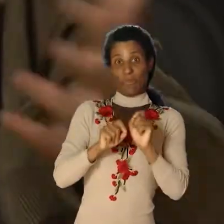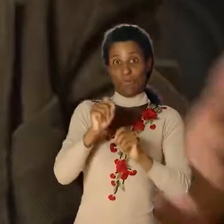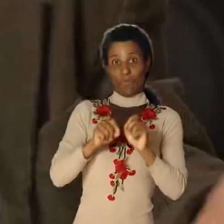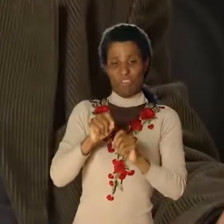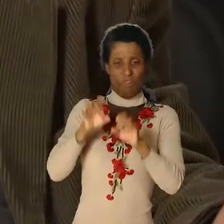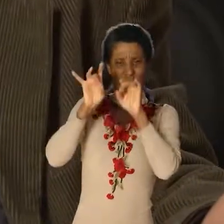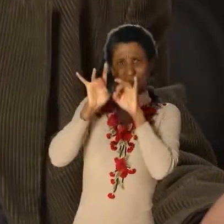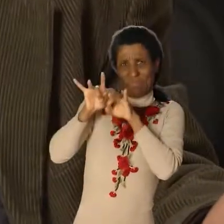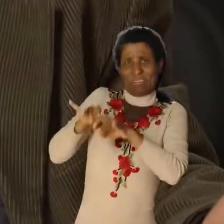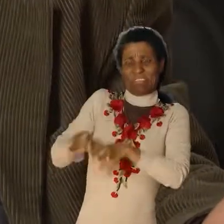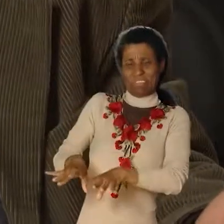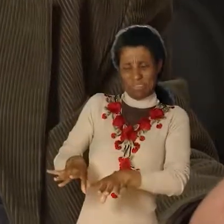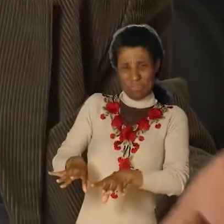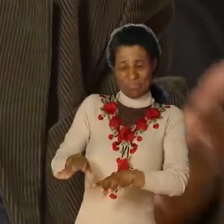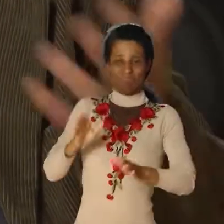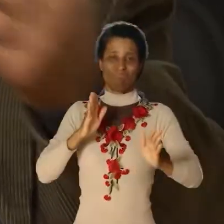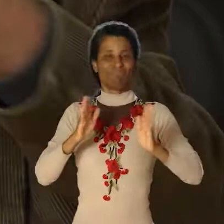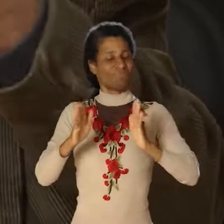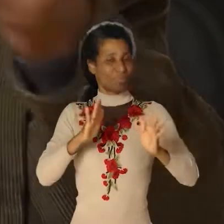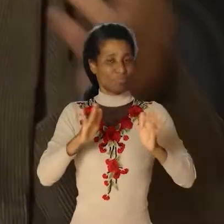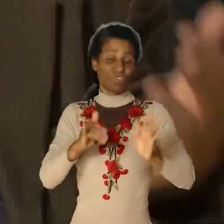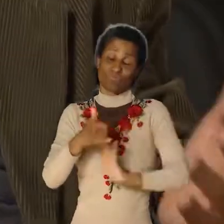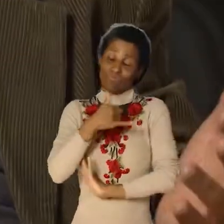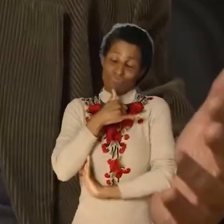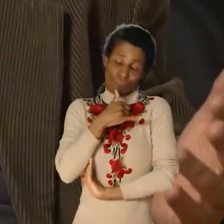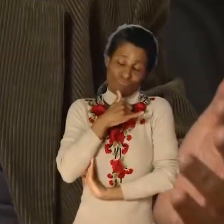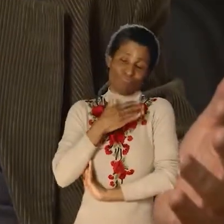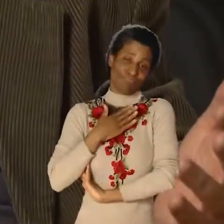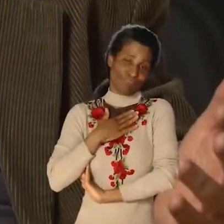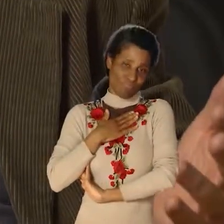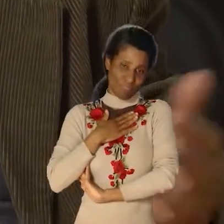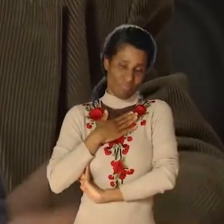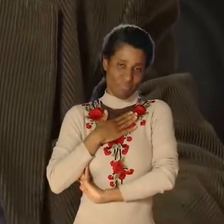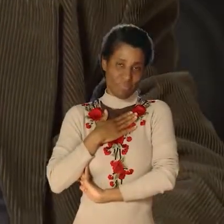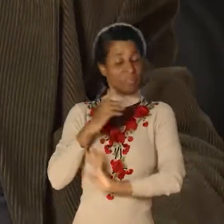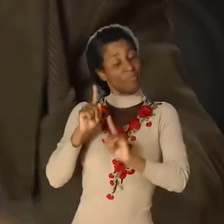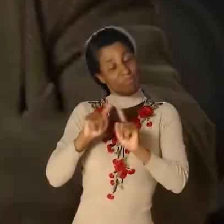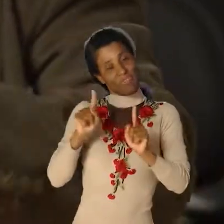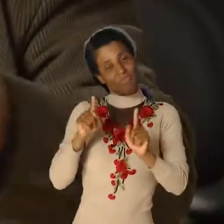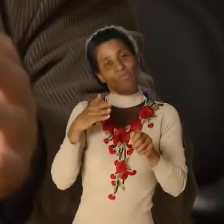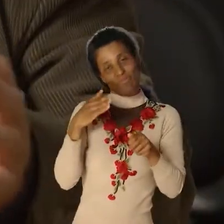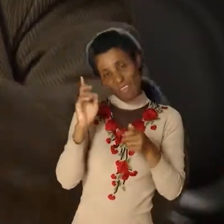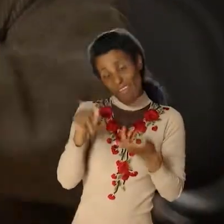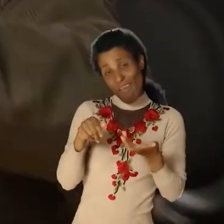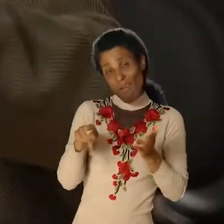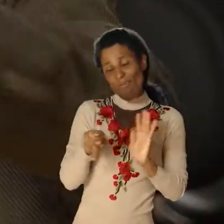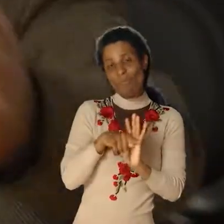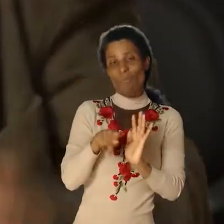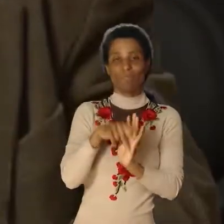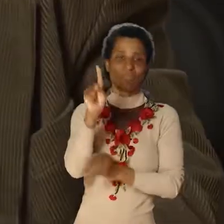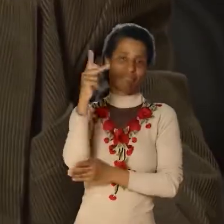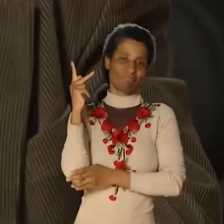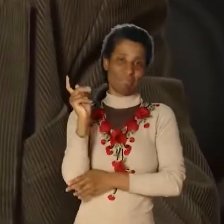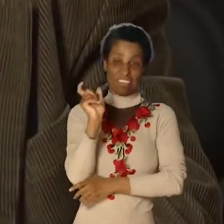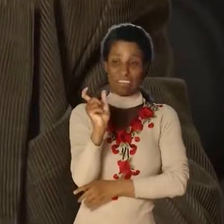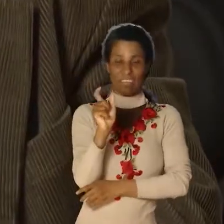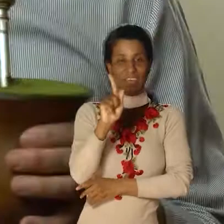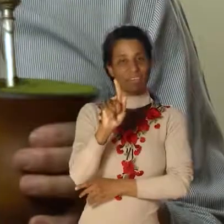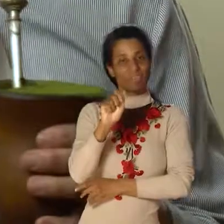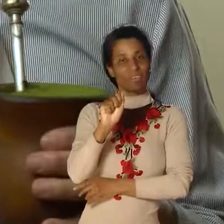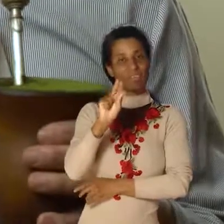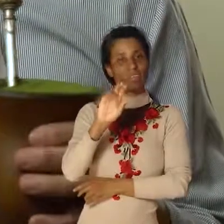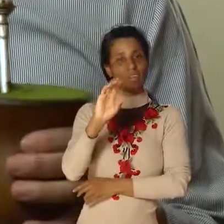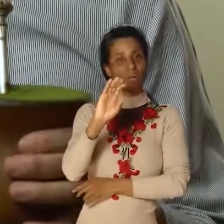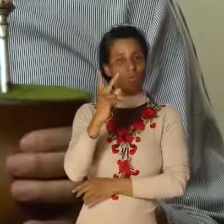desperdício enorme daquilo. É um período triste para mim. Mas fizeram parte da nossa história.